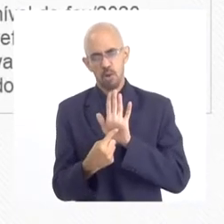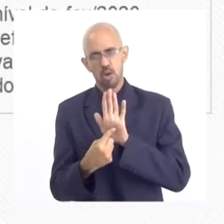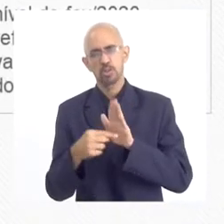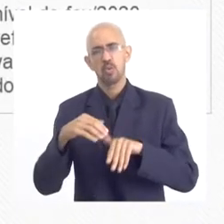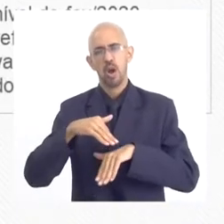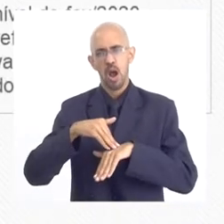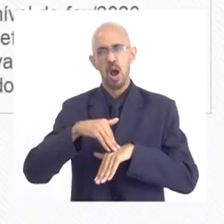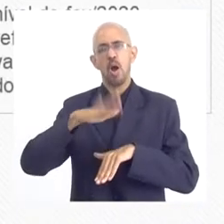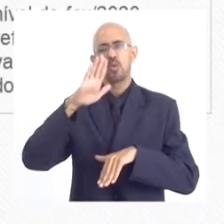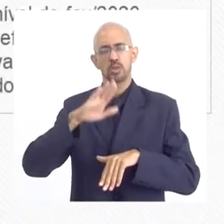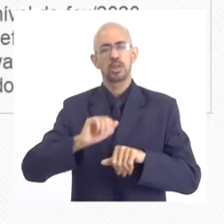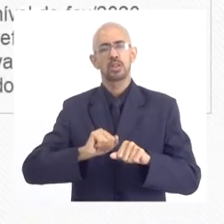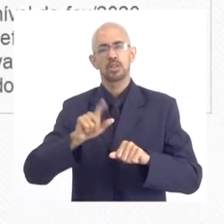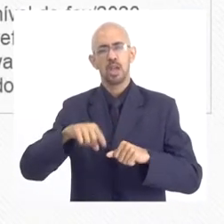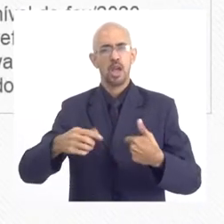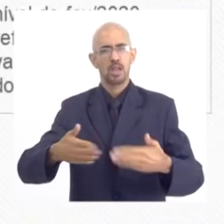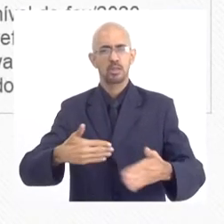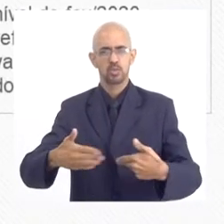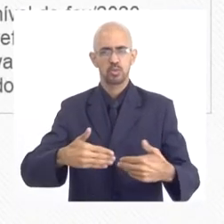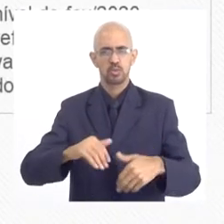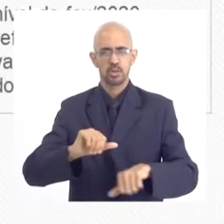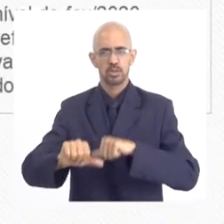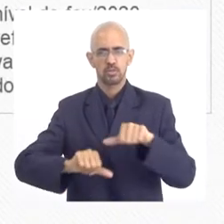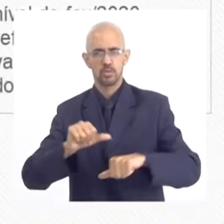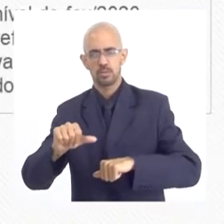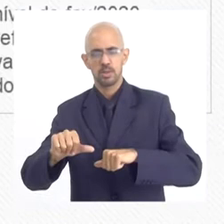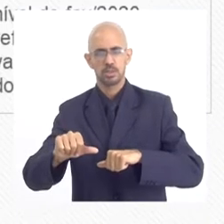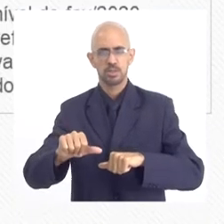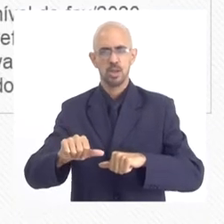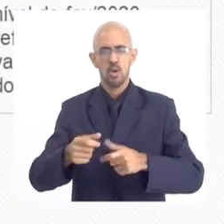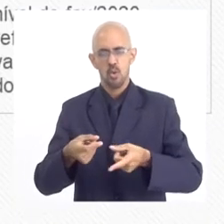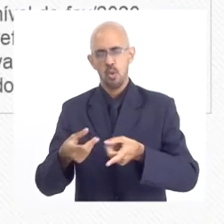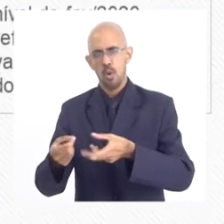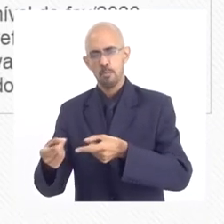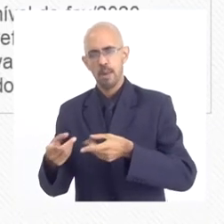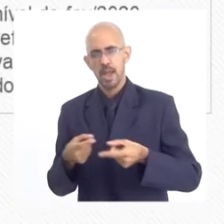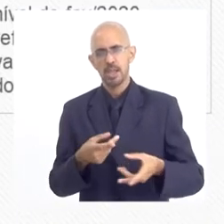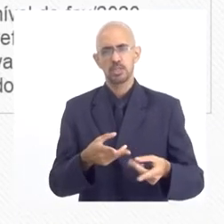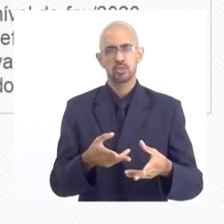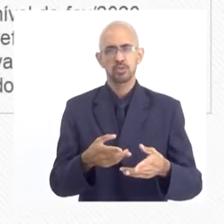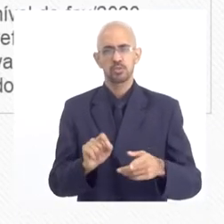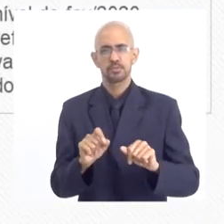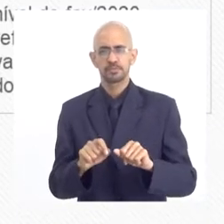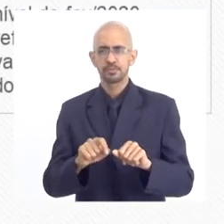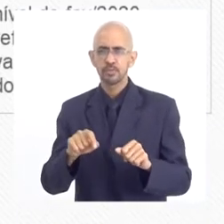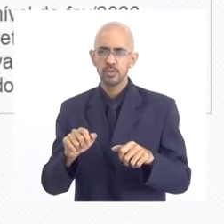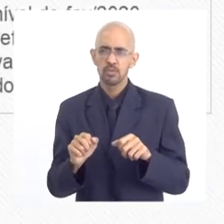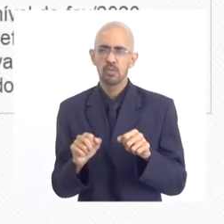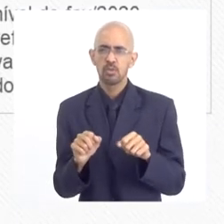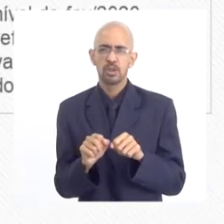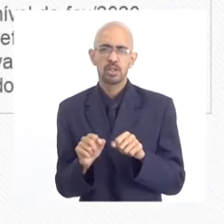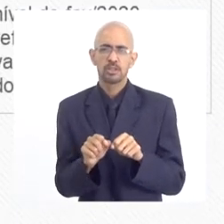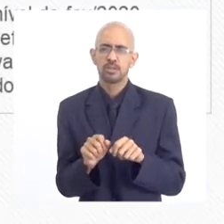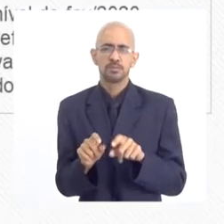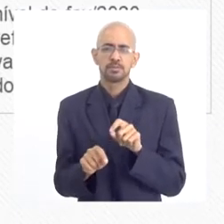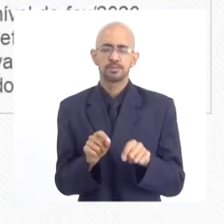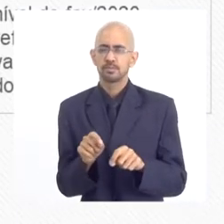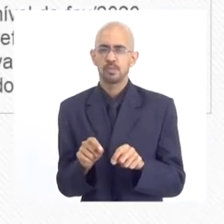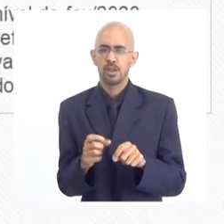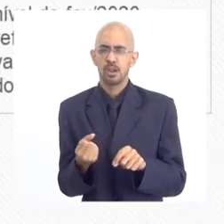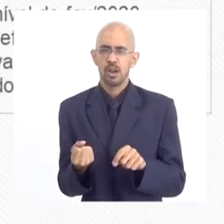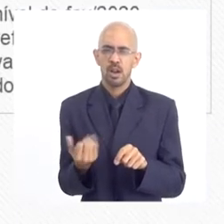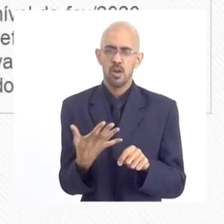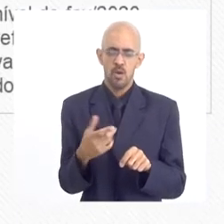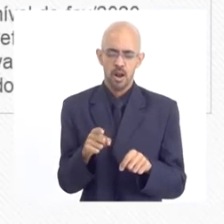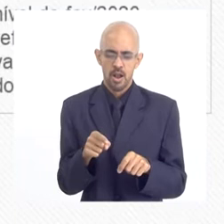da transformação quanto o comércio, o que traz do ponto de vista, quando você parte